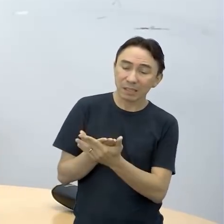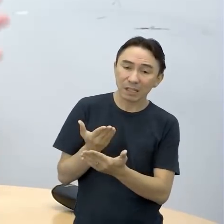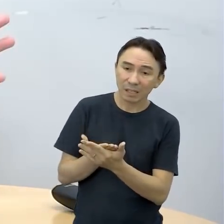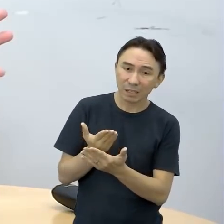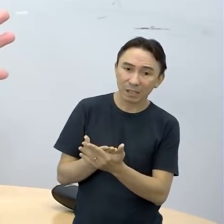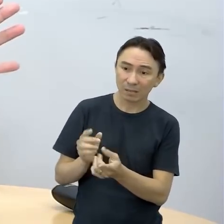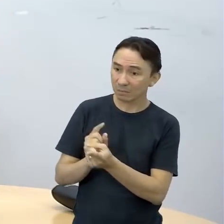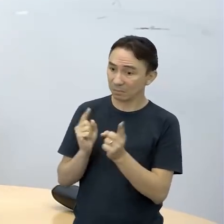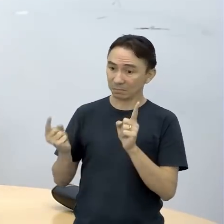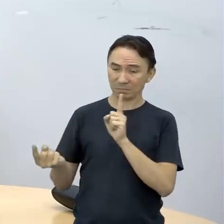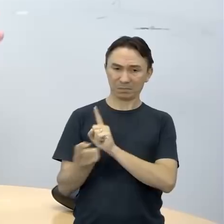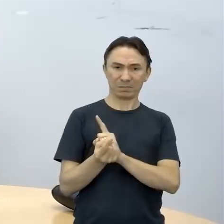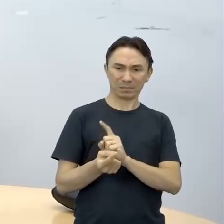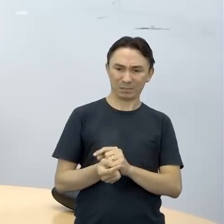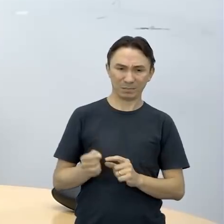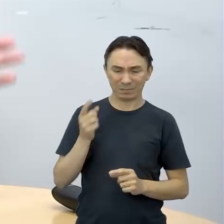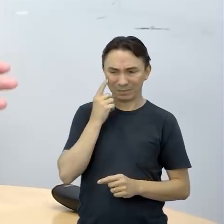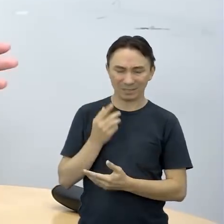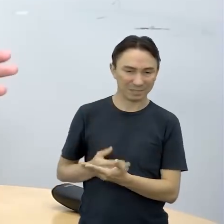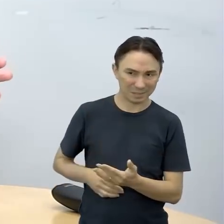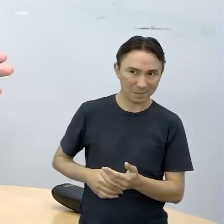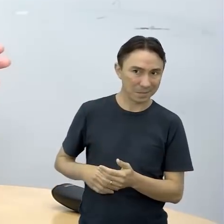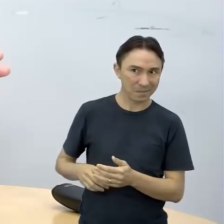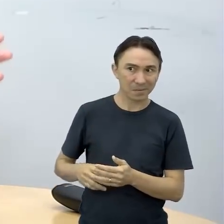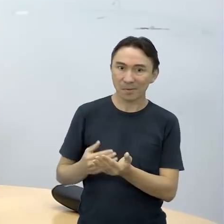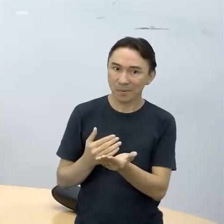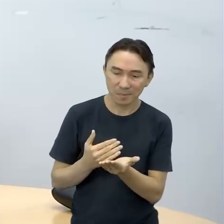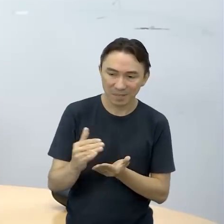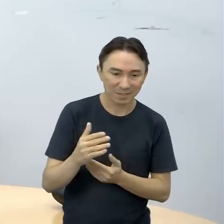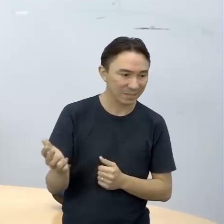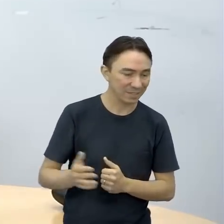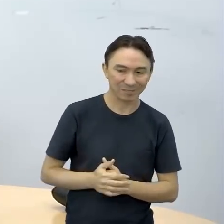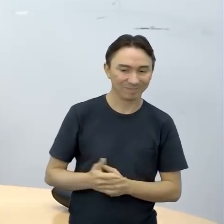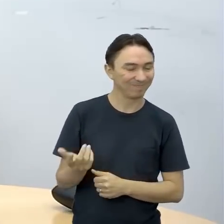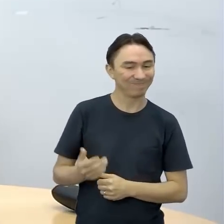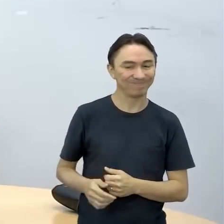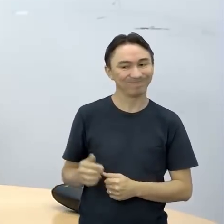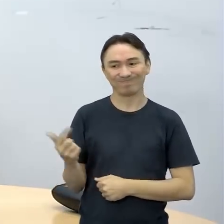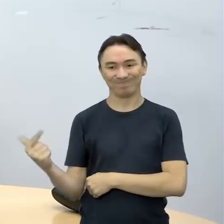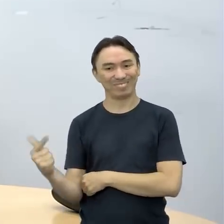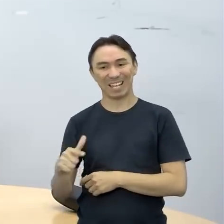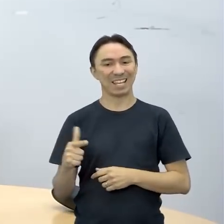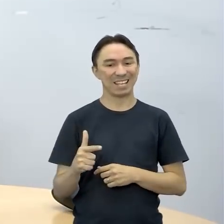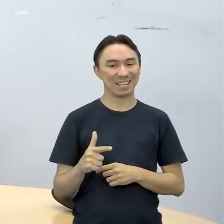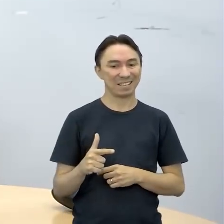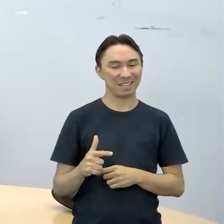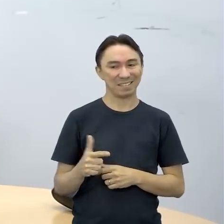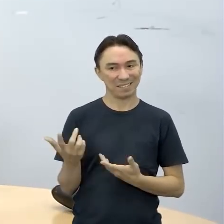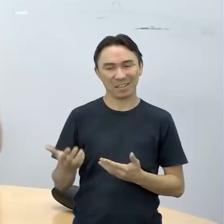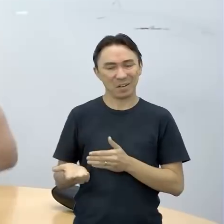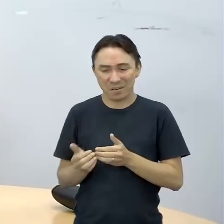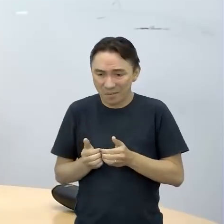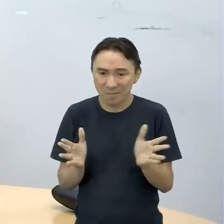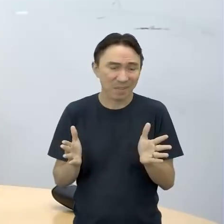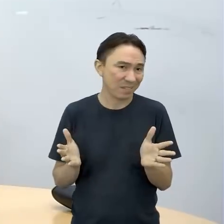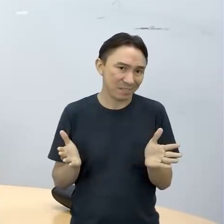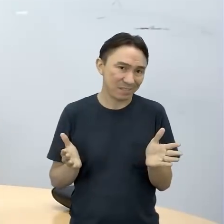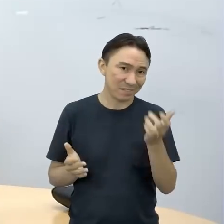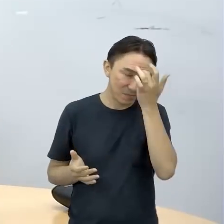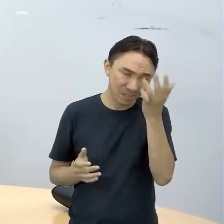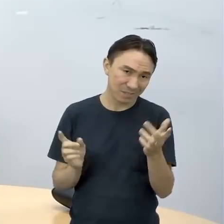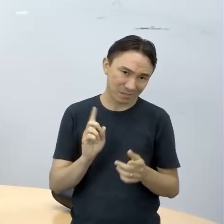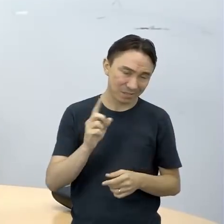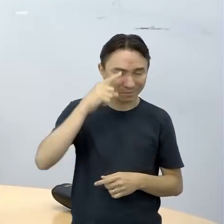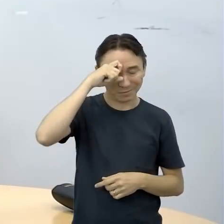De primeira, certeza, eles não devem fazer, né? Todo começo é difícil. Todo começo é difícil. Difícil para a gente, difícil para